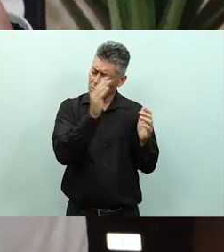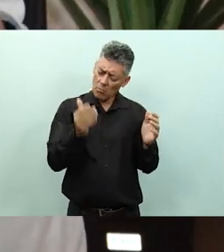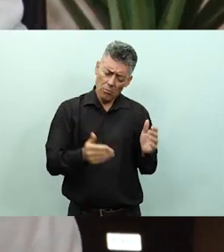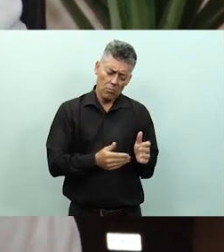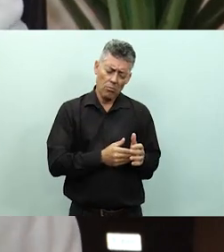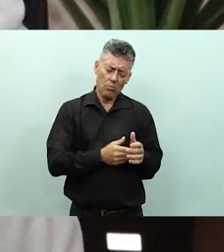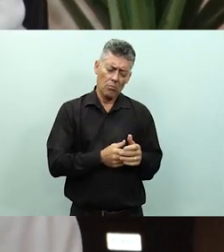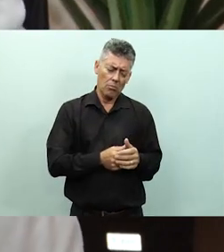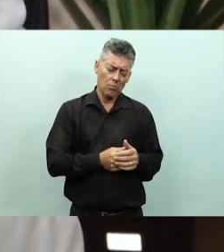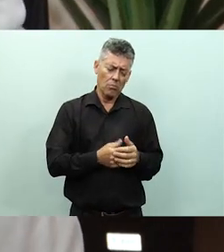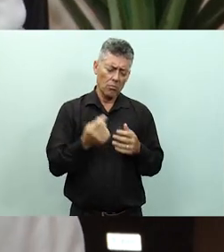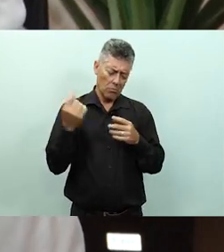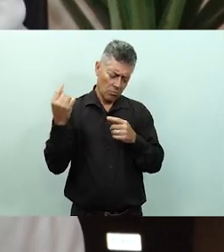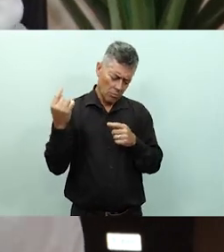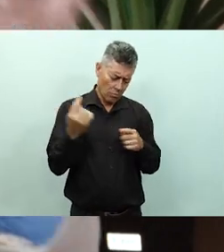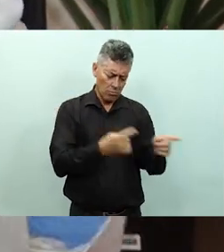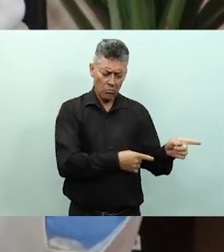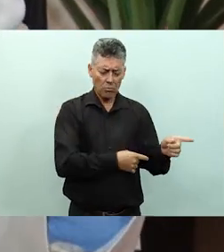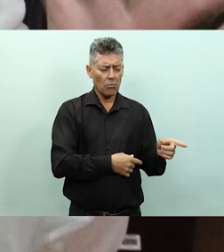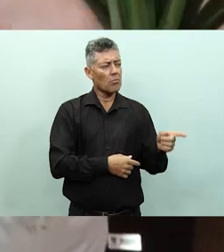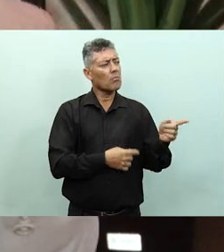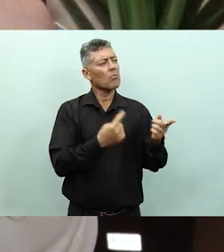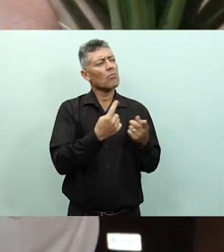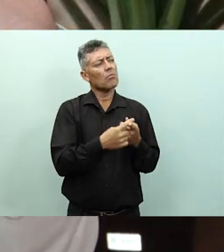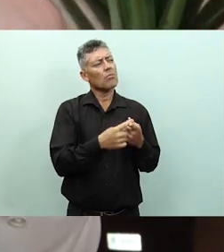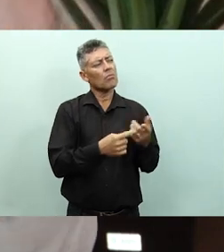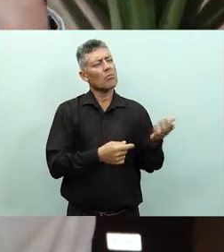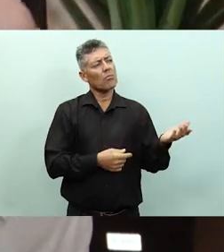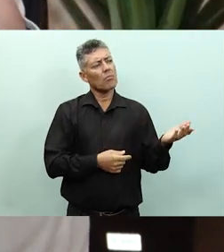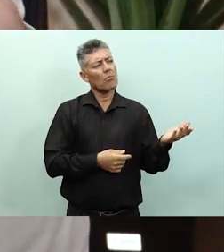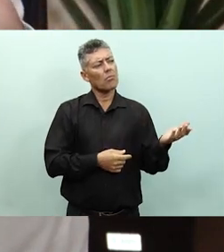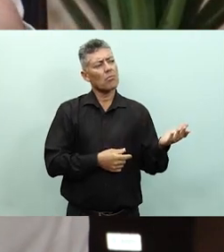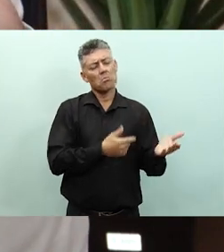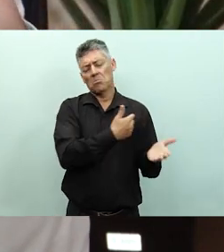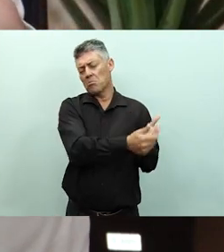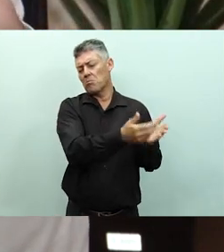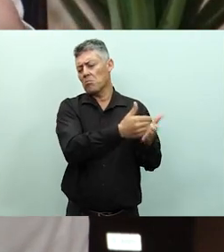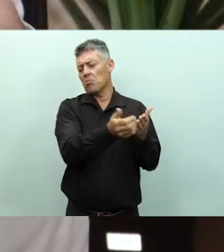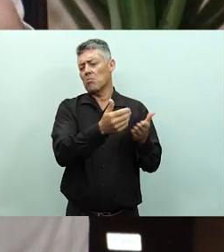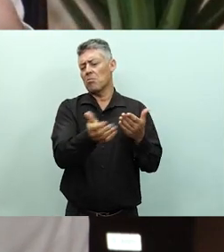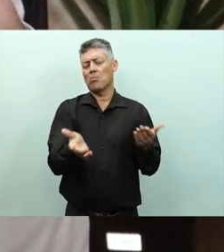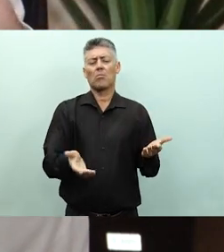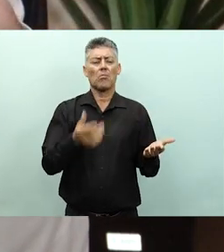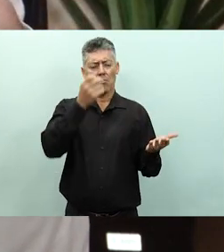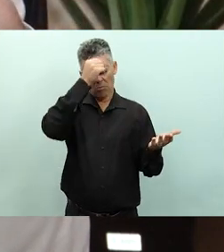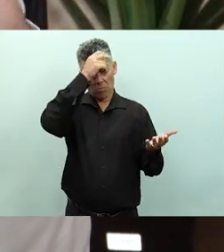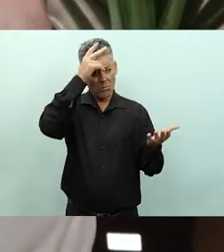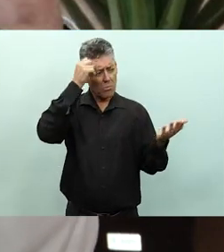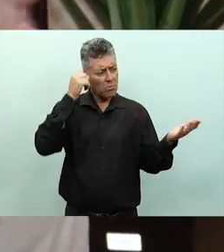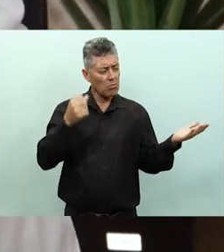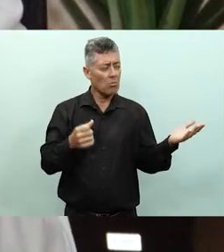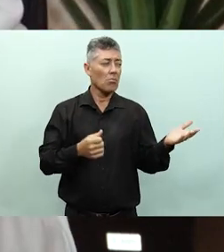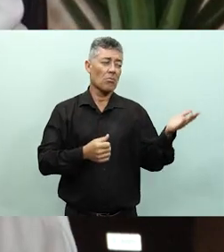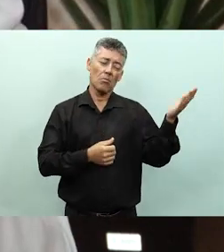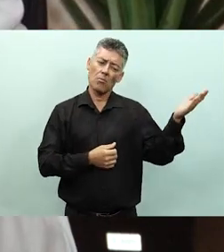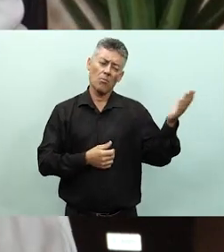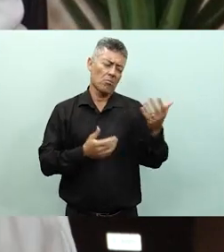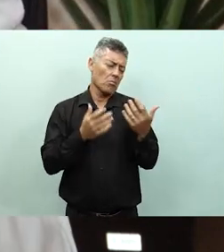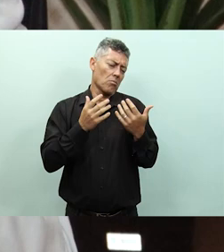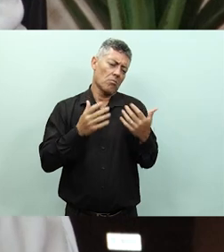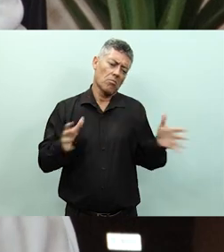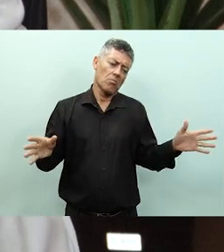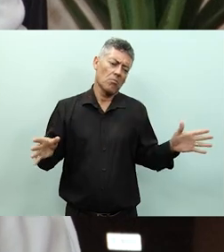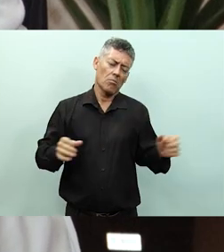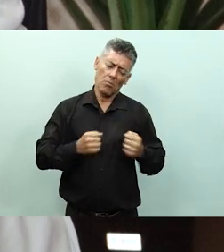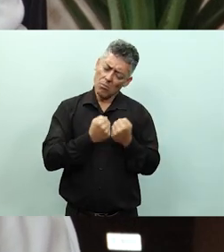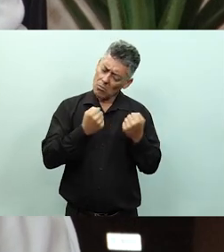todos eram contra, até porque ele saiu com medo de perder os empregos na prefeitura, mas ela não quis saber, ela foi